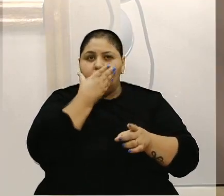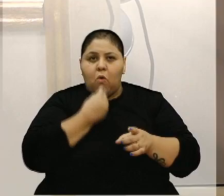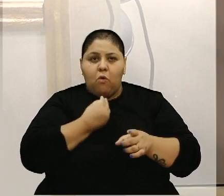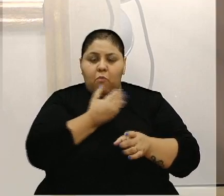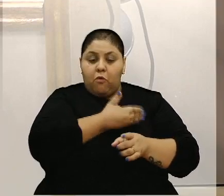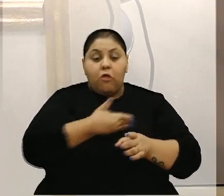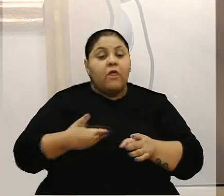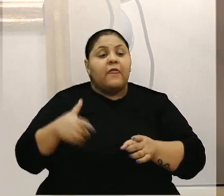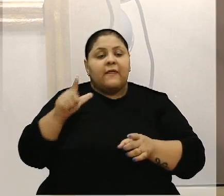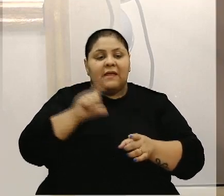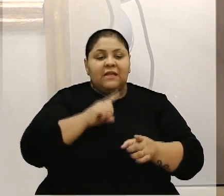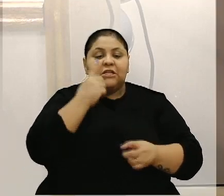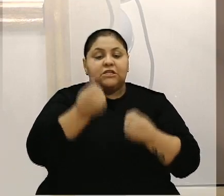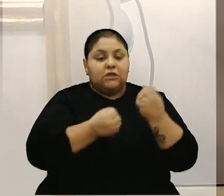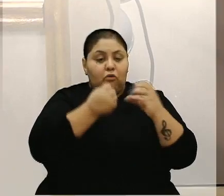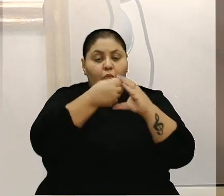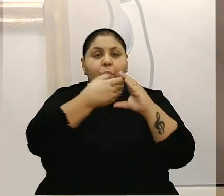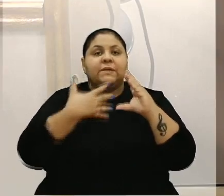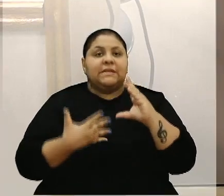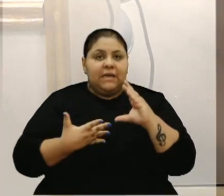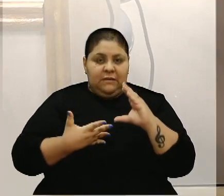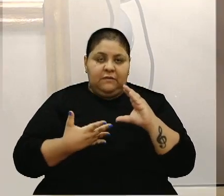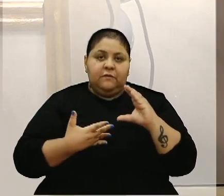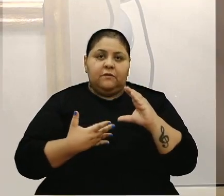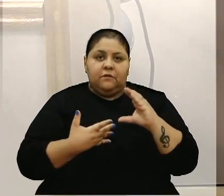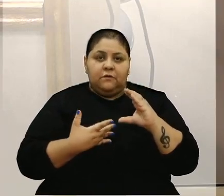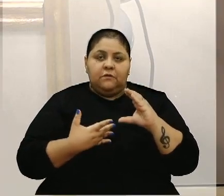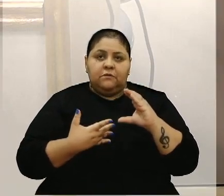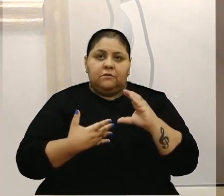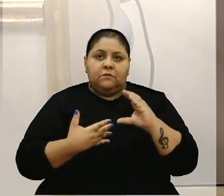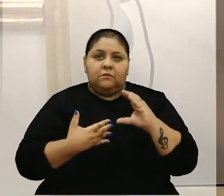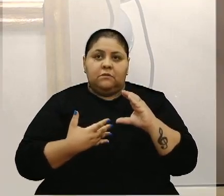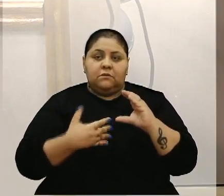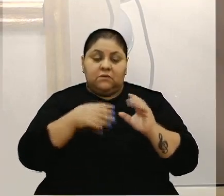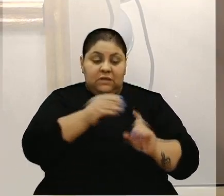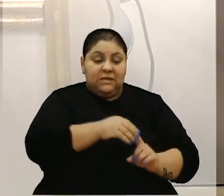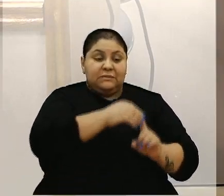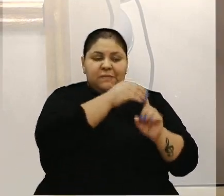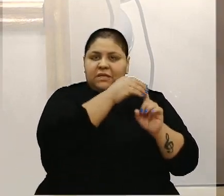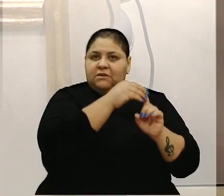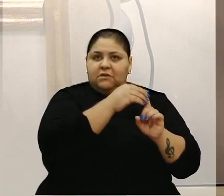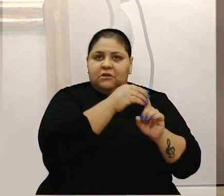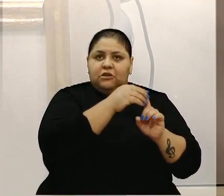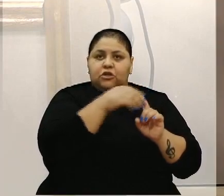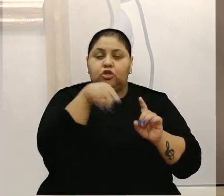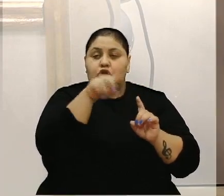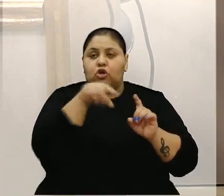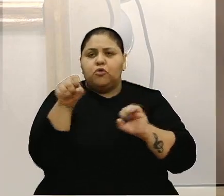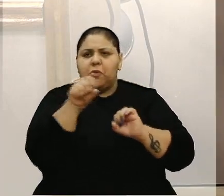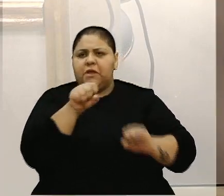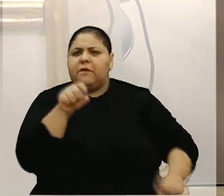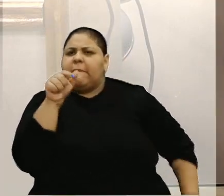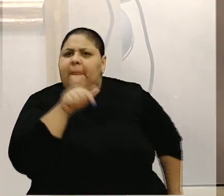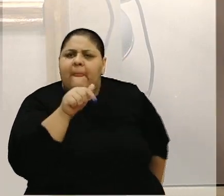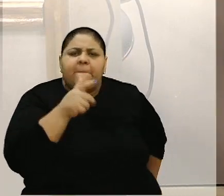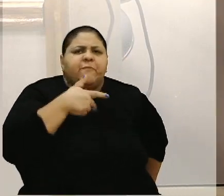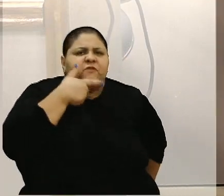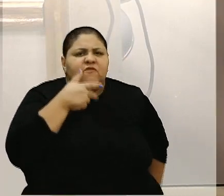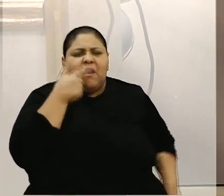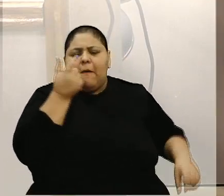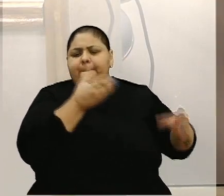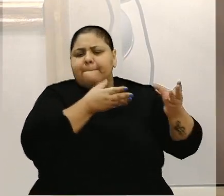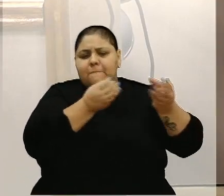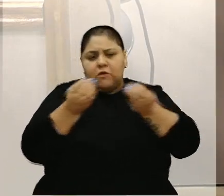tem que ter algumas características. E as principais, nós poderíamos aqui citar